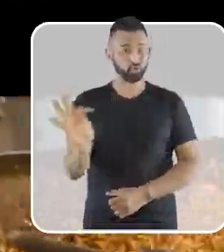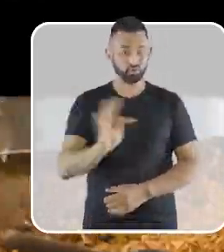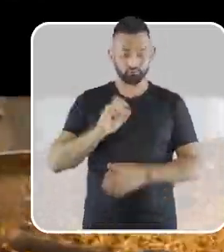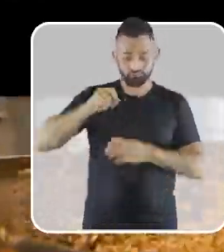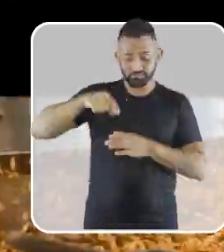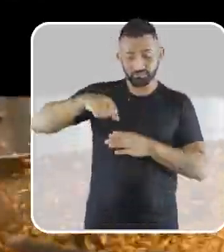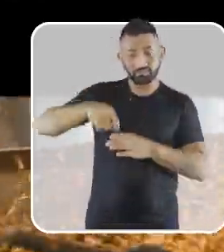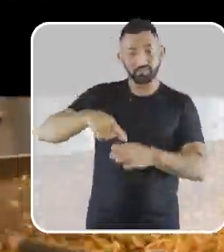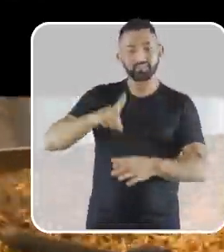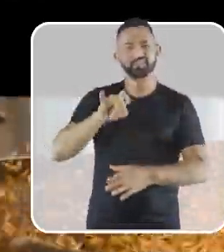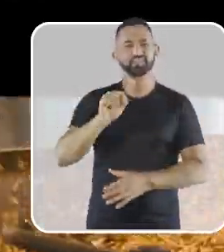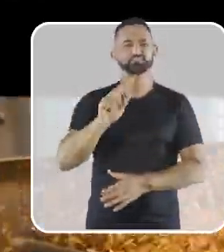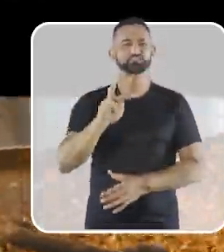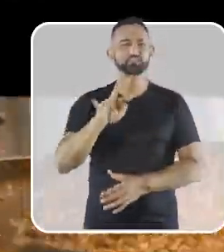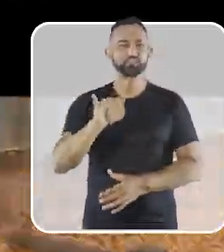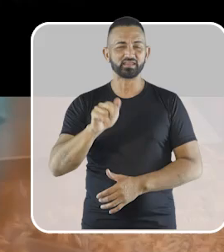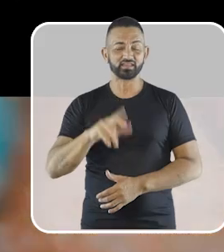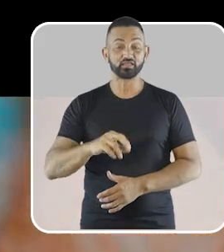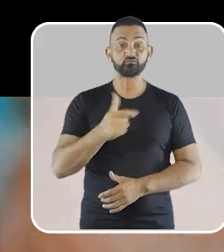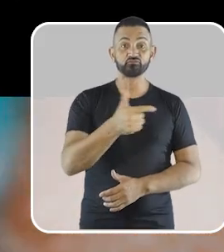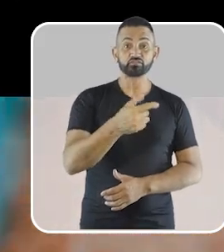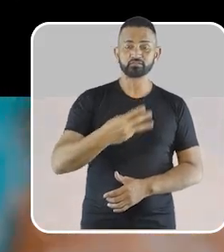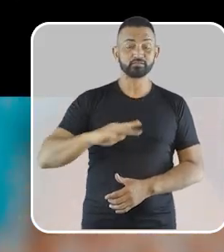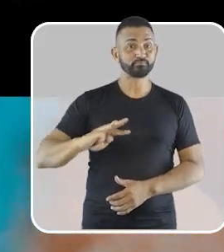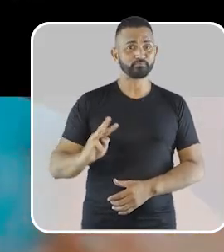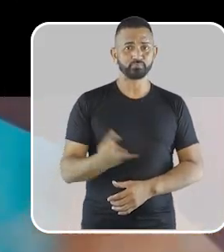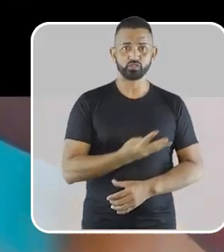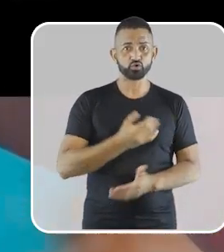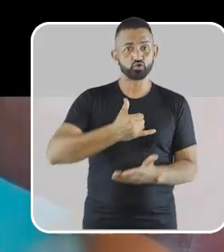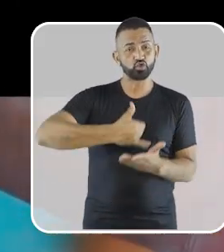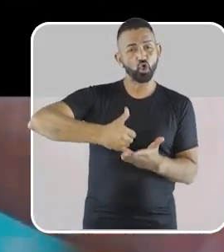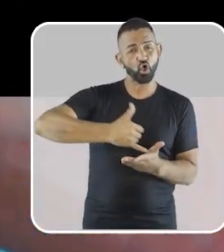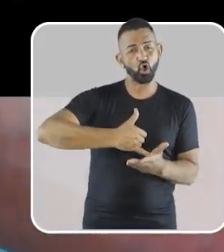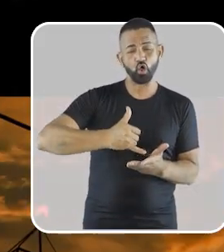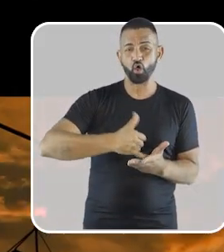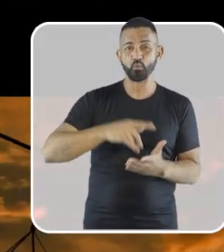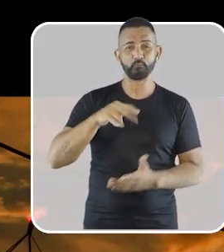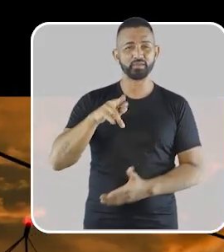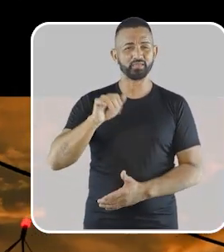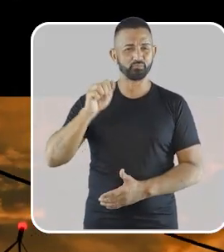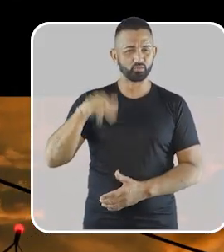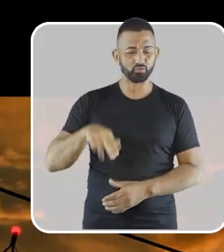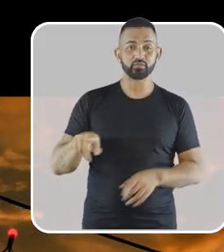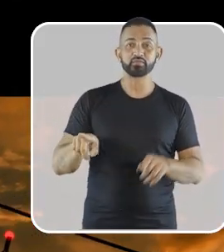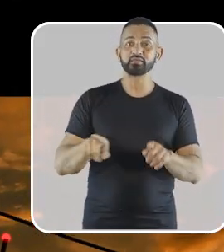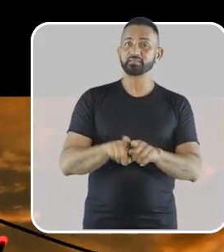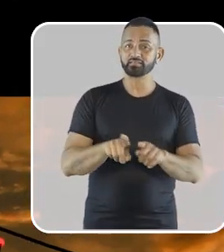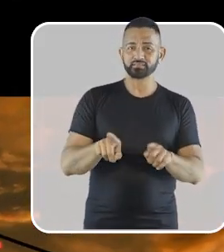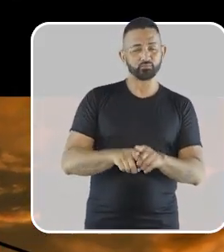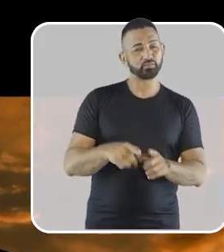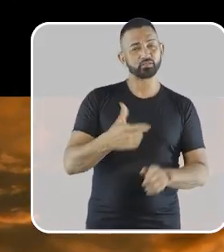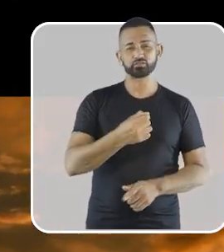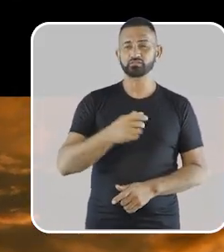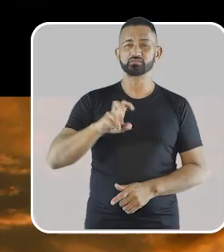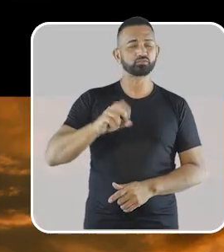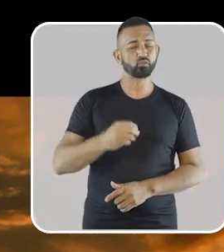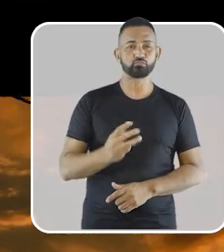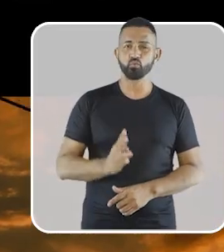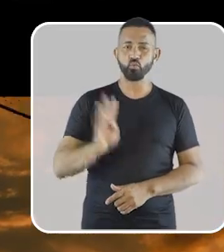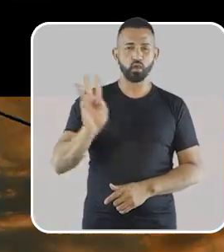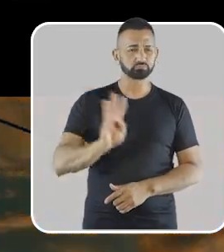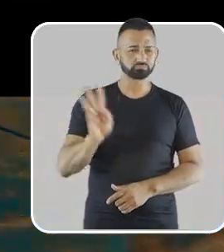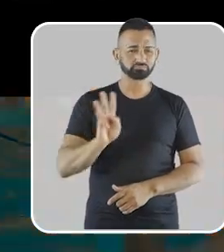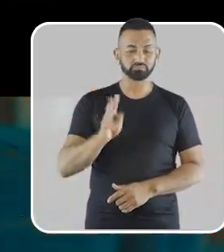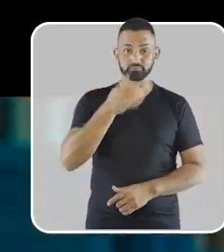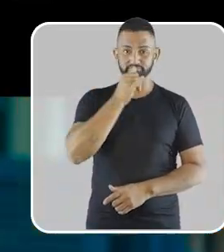chamados grãos de destilaria, 23 mil toneladas de óleo premium e 200 gigawatt-hora ano de energia